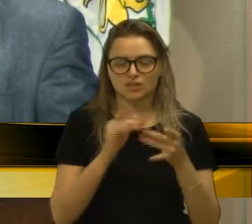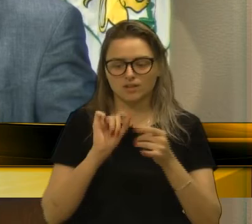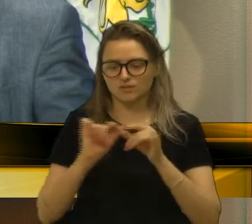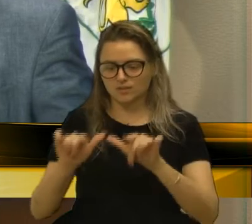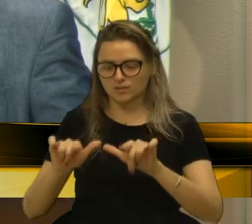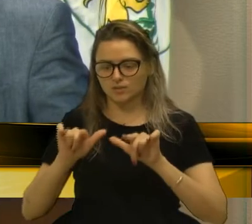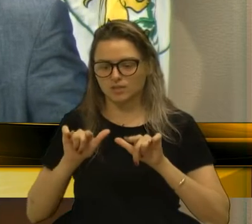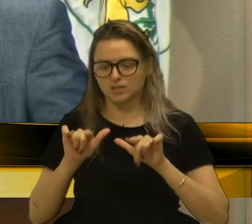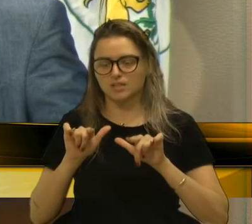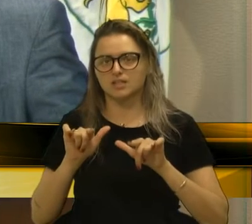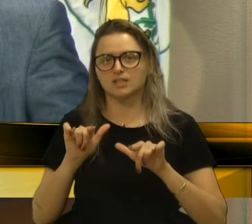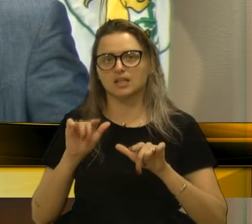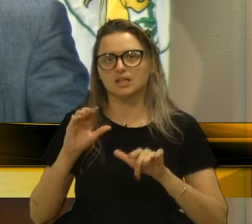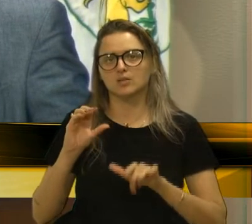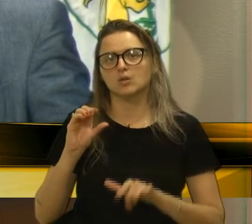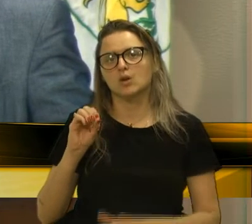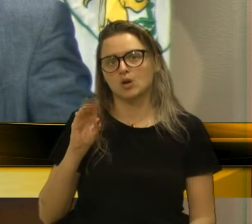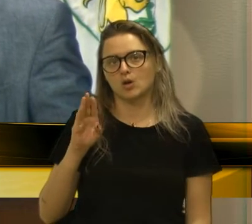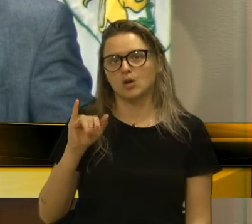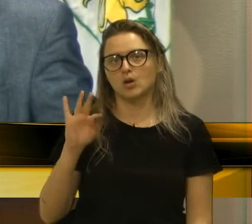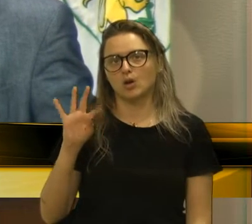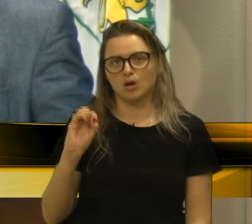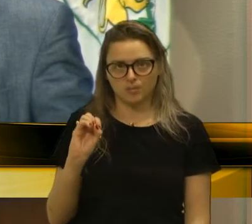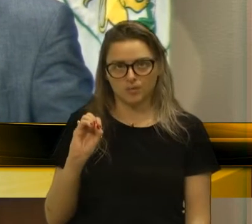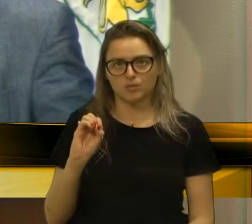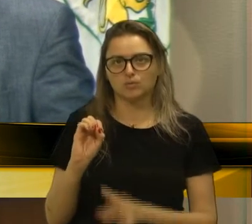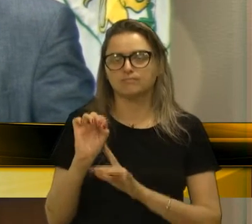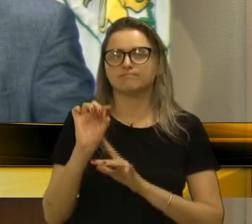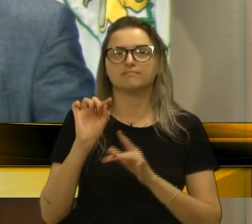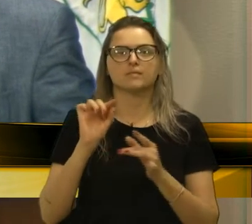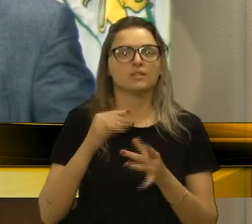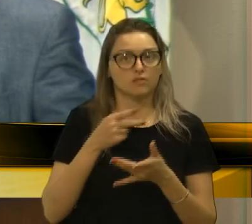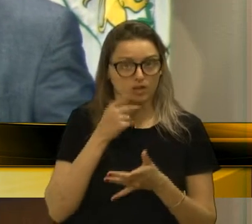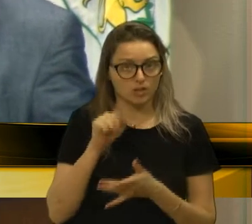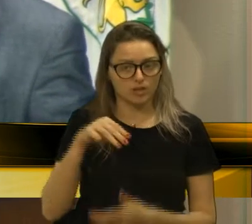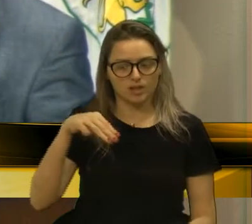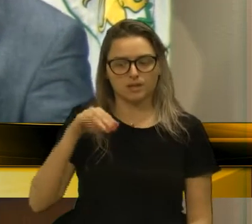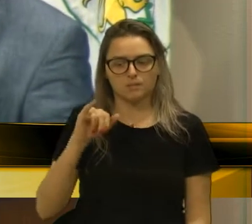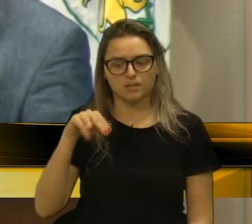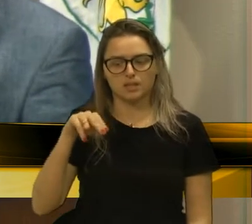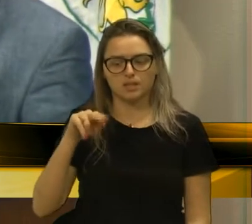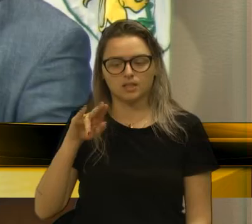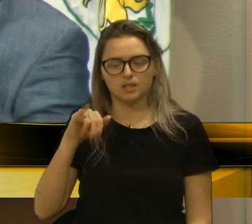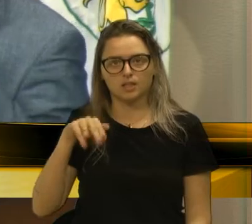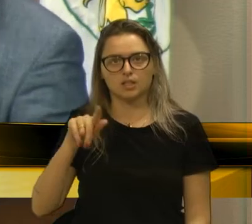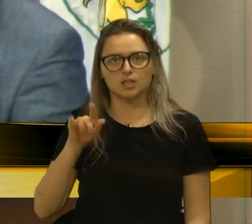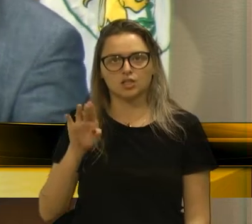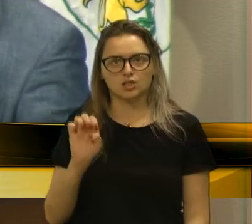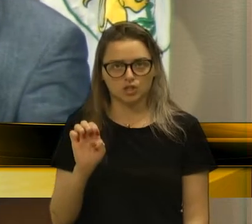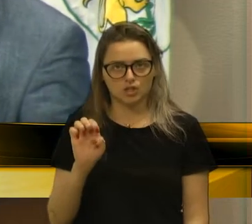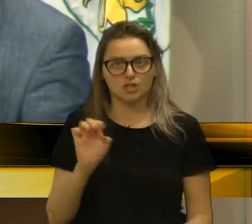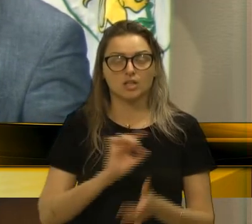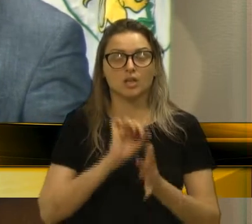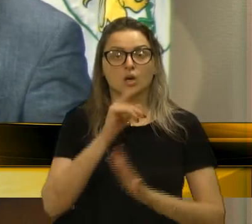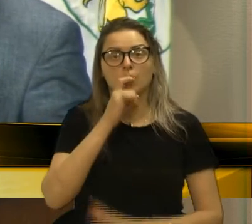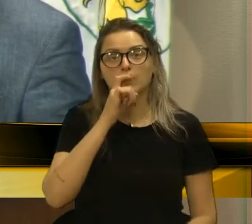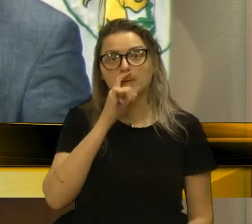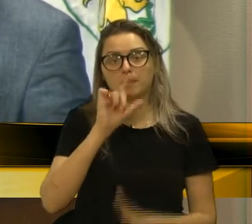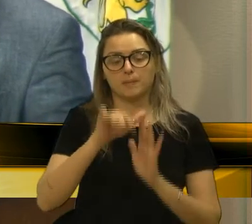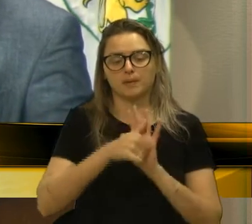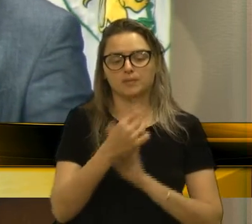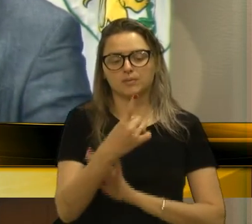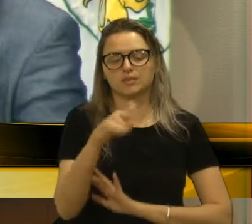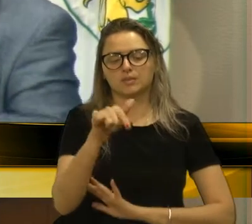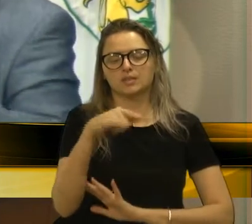de óbito, dizendo é meningite bacteriana, sem fazer necropsia. E o pai, depois de quase 17 horas